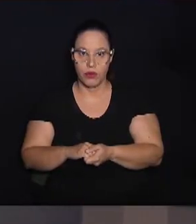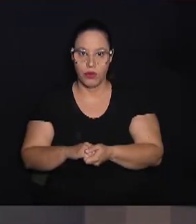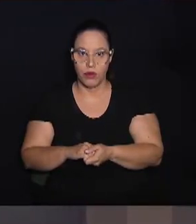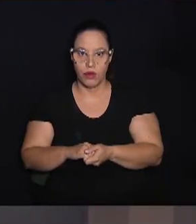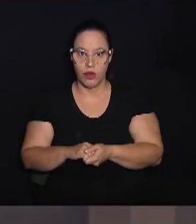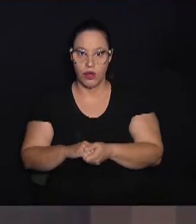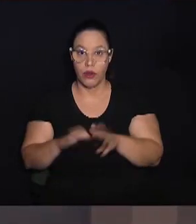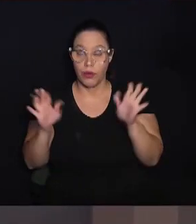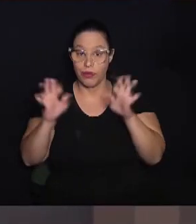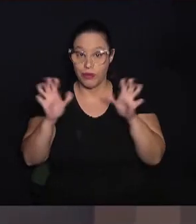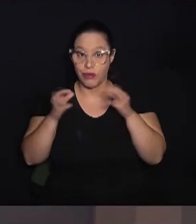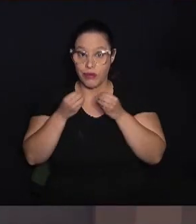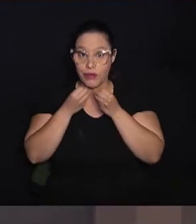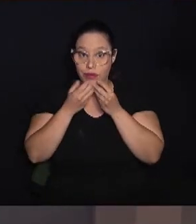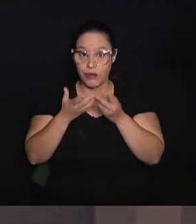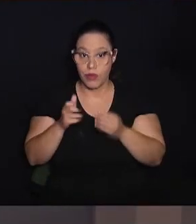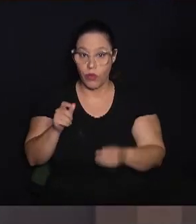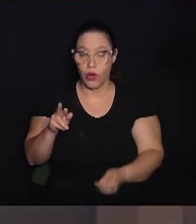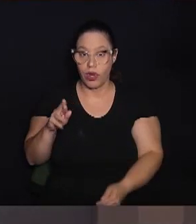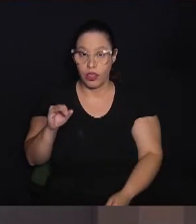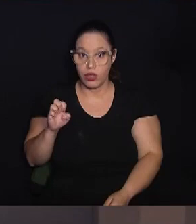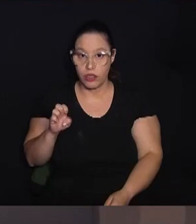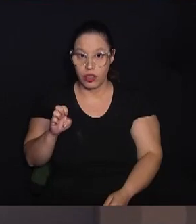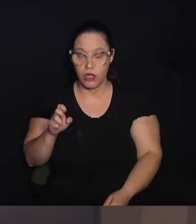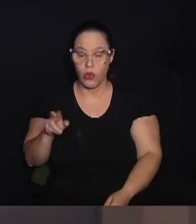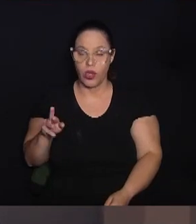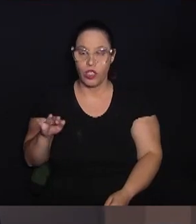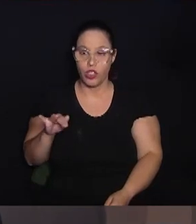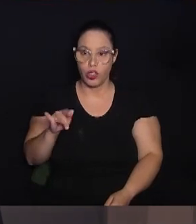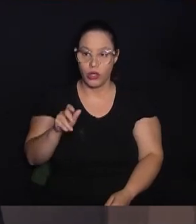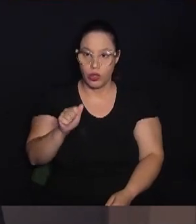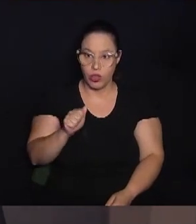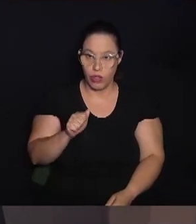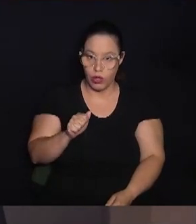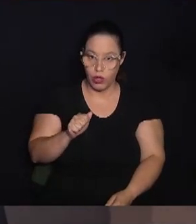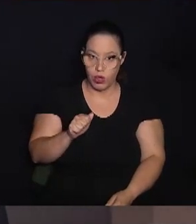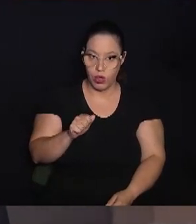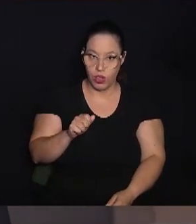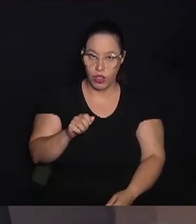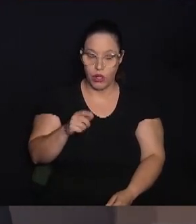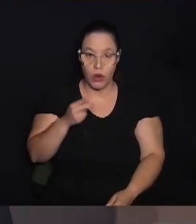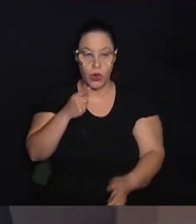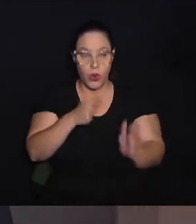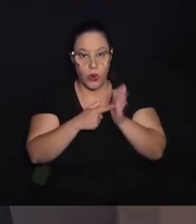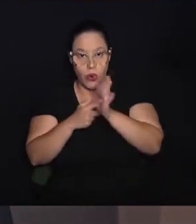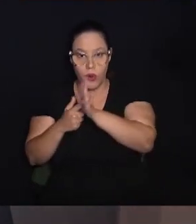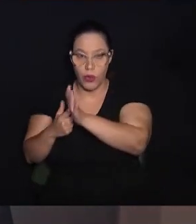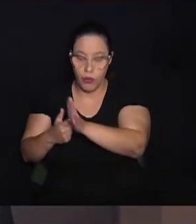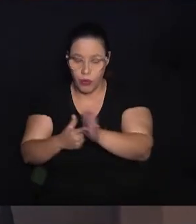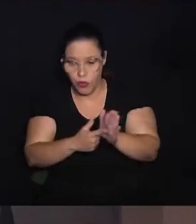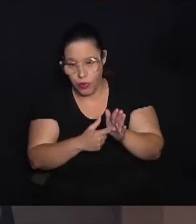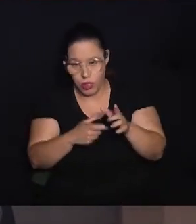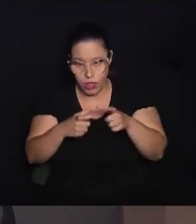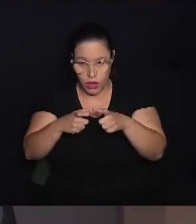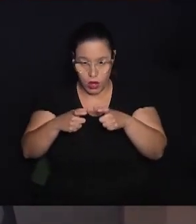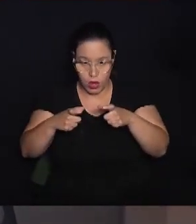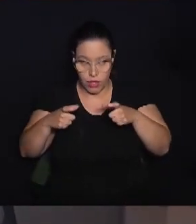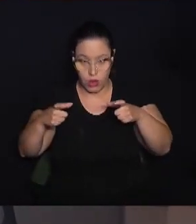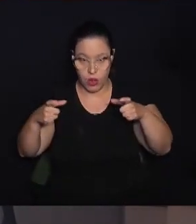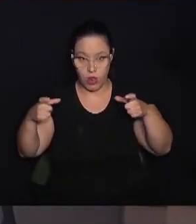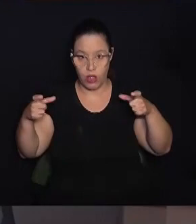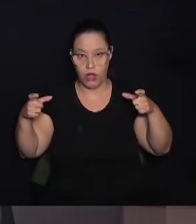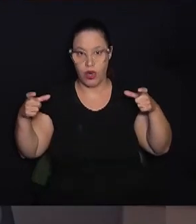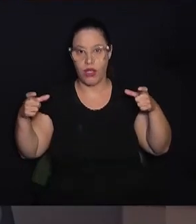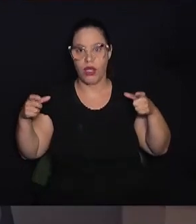Olá pessoal tudo bem Alexandre estin aqui editor da mist for vou mostrar um pouco para vocês deste enorme galpão da